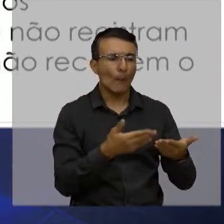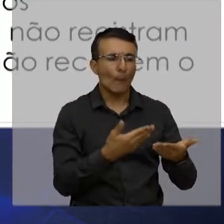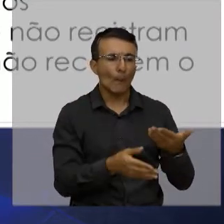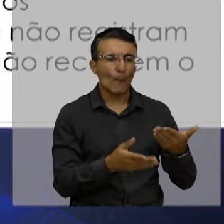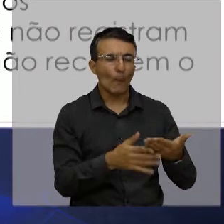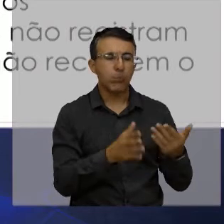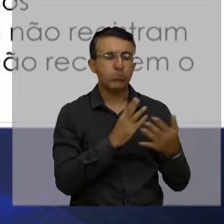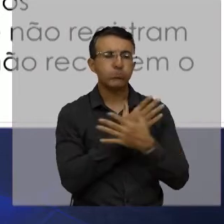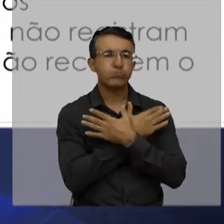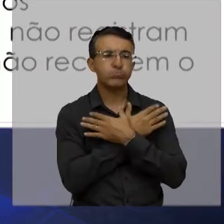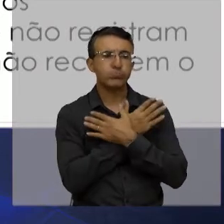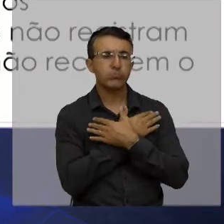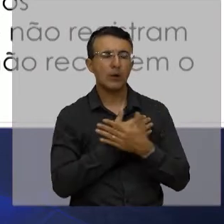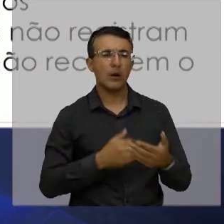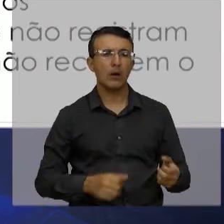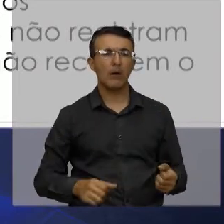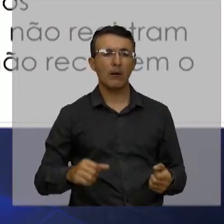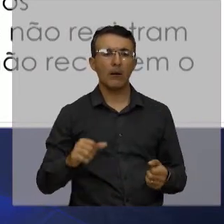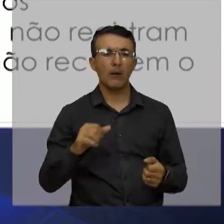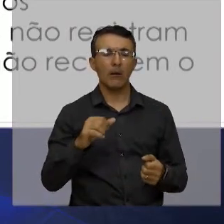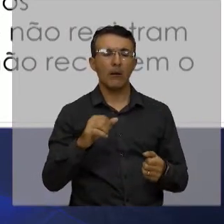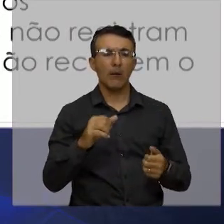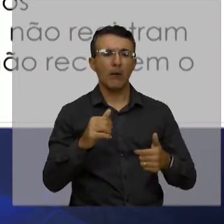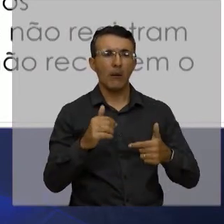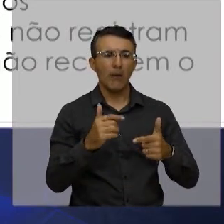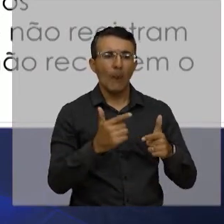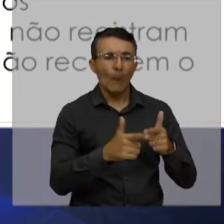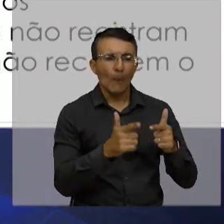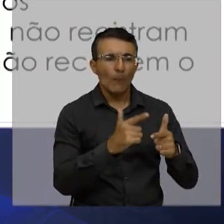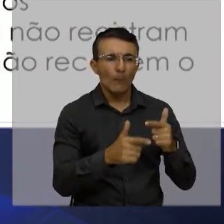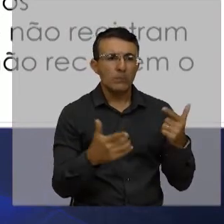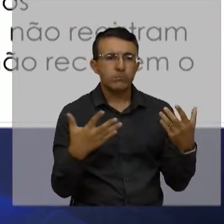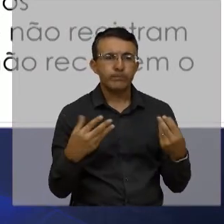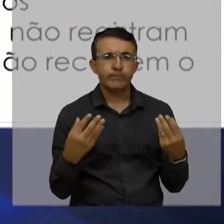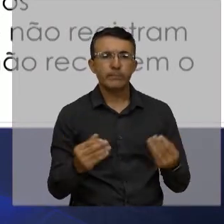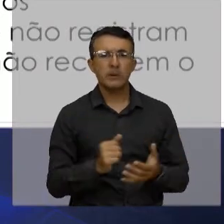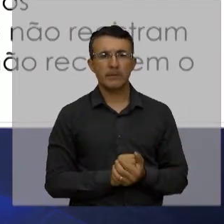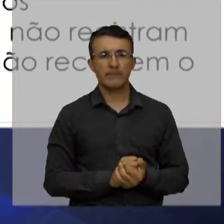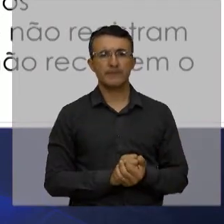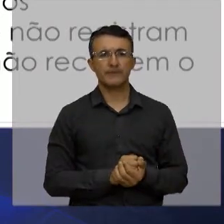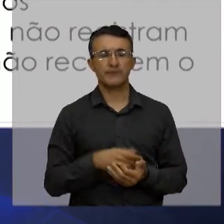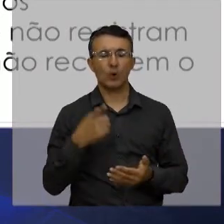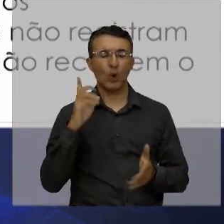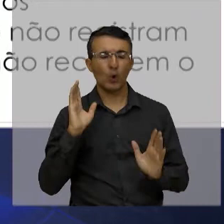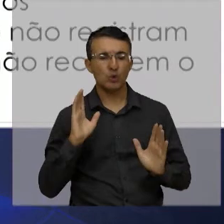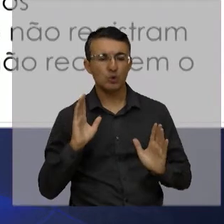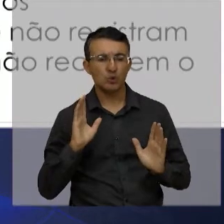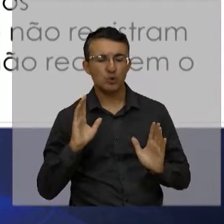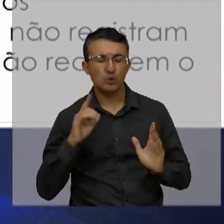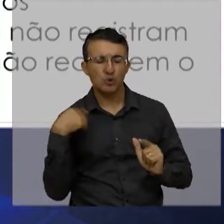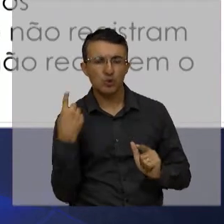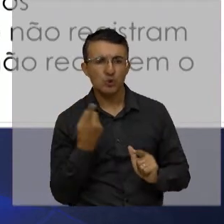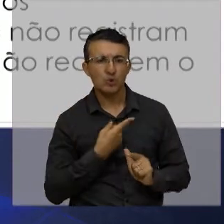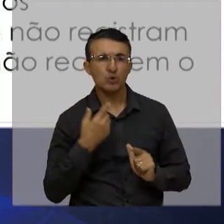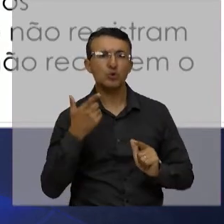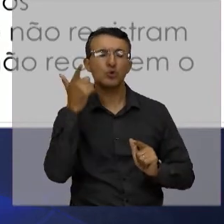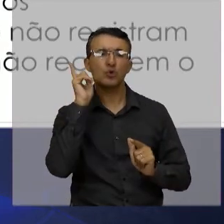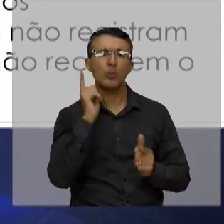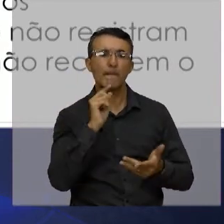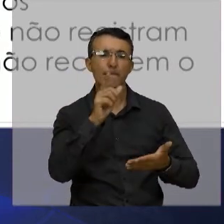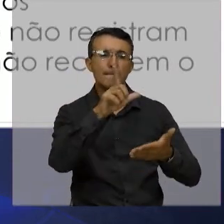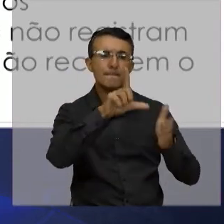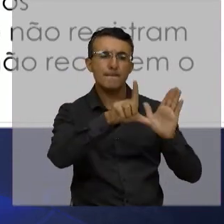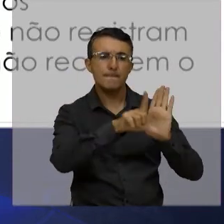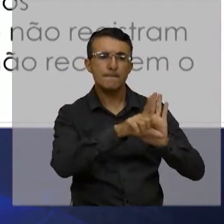Nós conquistamos uma lei que garantia o cumprimento da CLT, que lá em